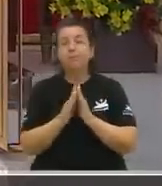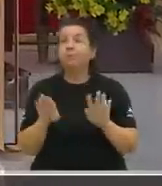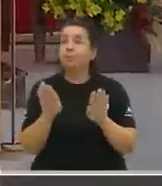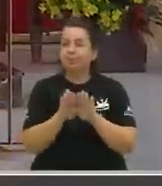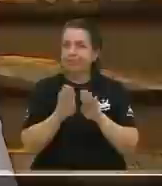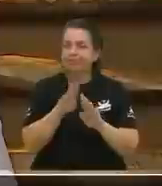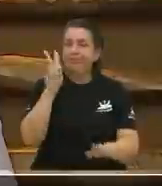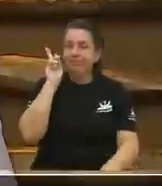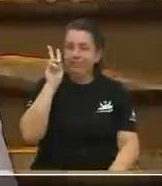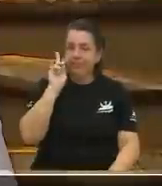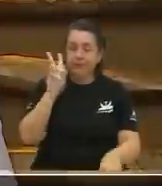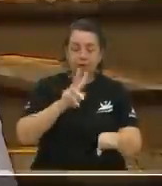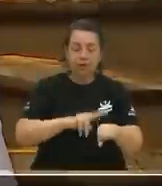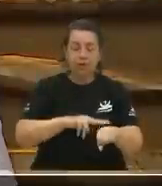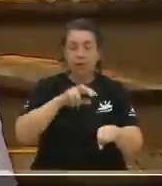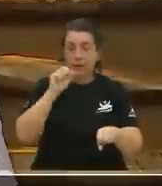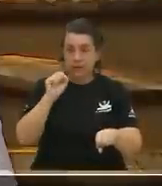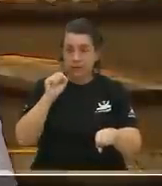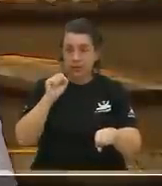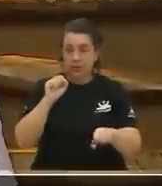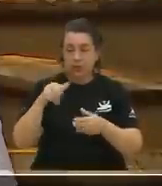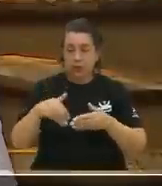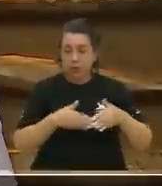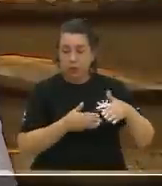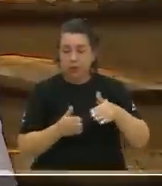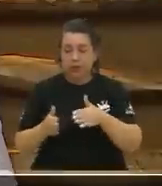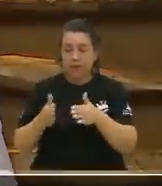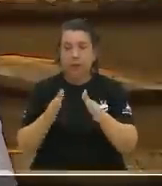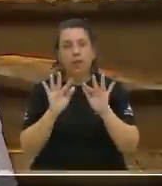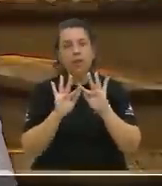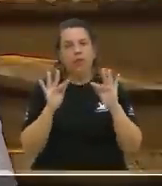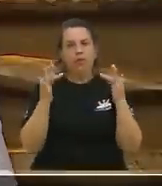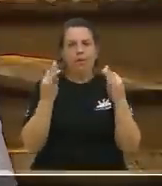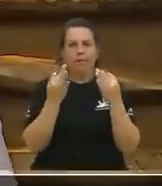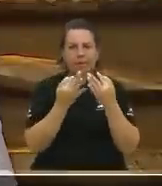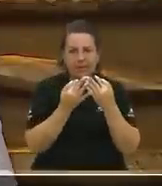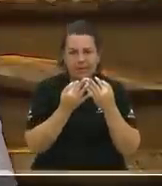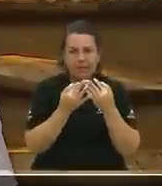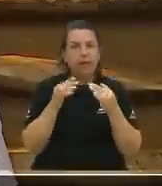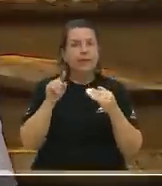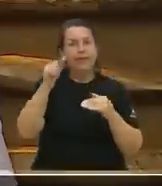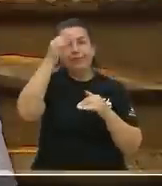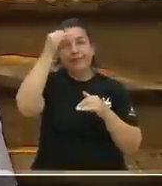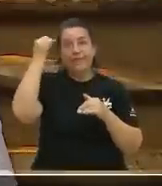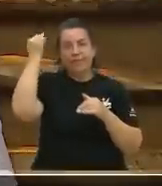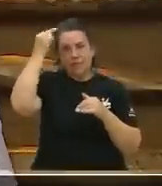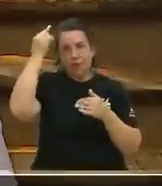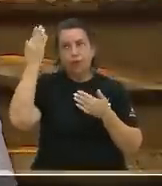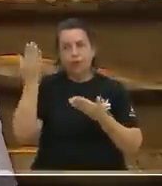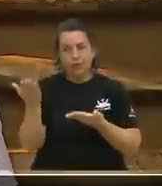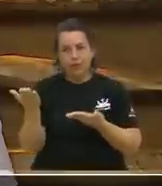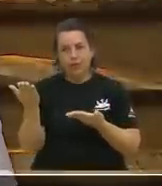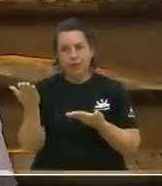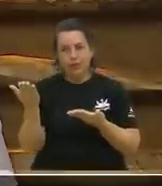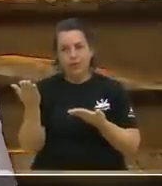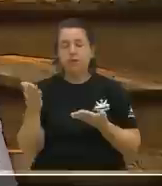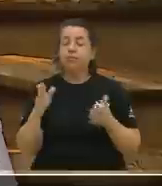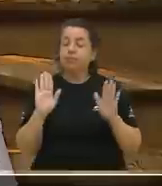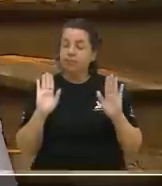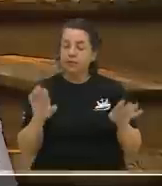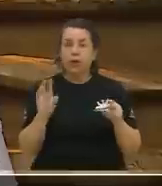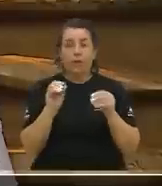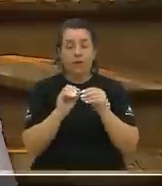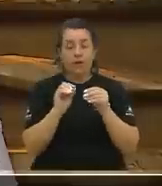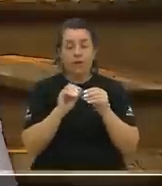lembrando que a vocação e o caminho da família é para a santidade. Então,